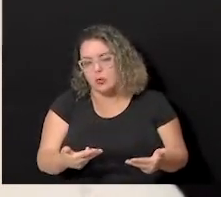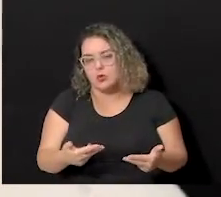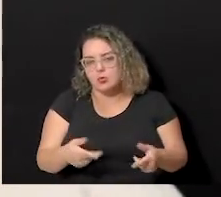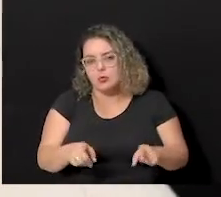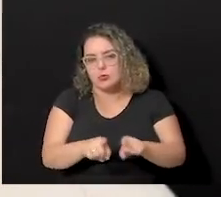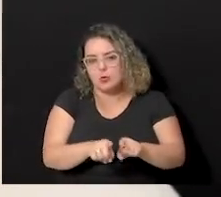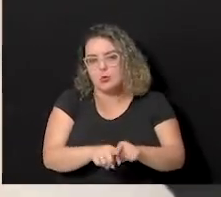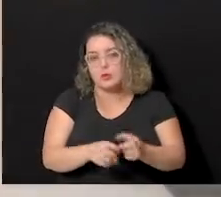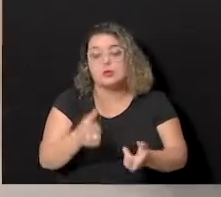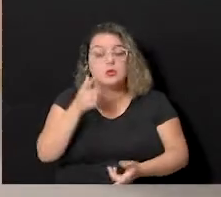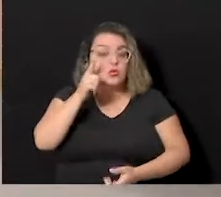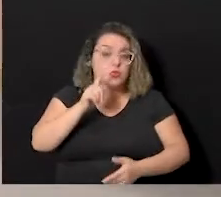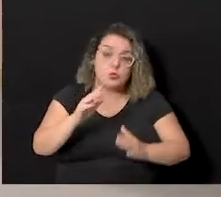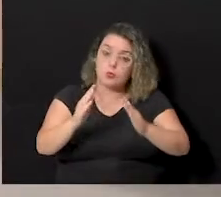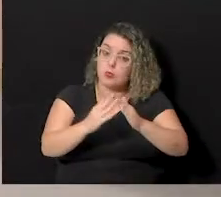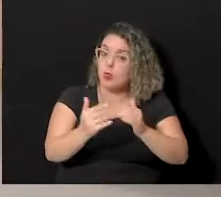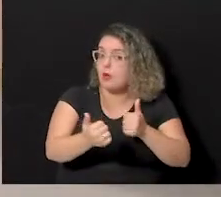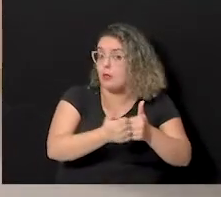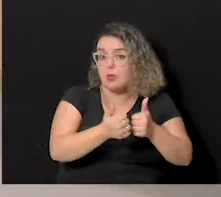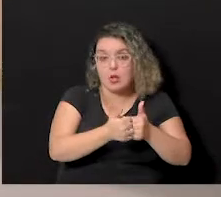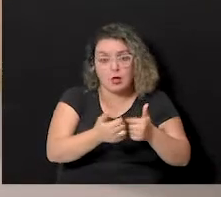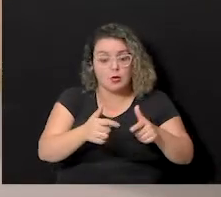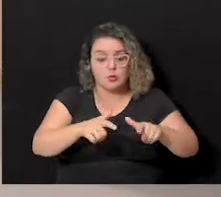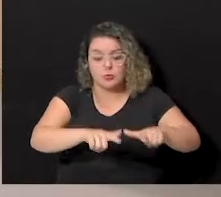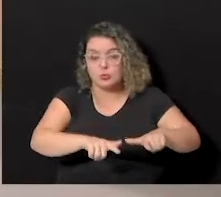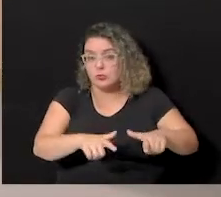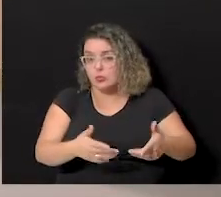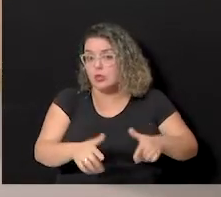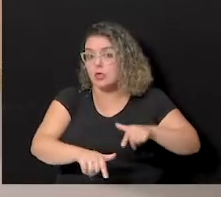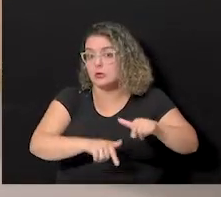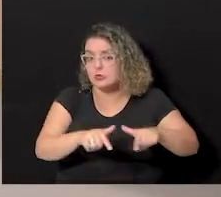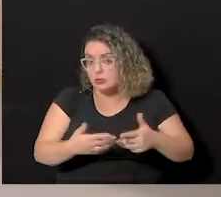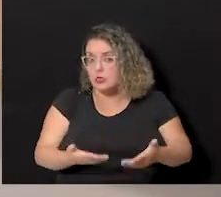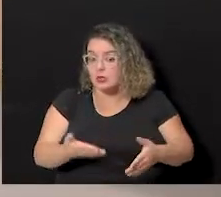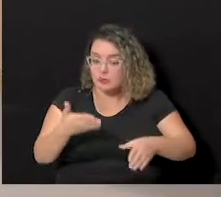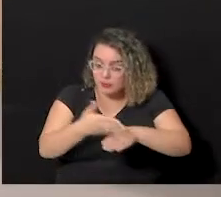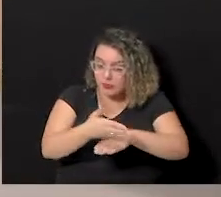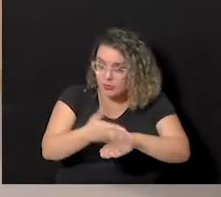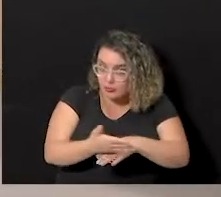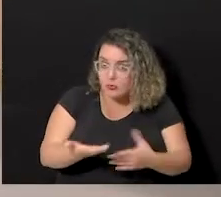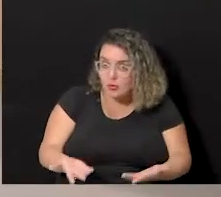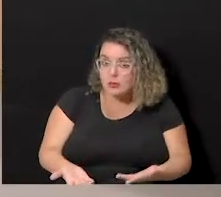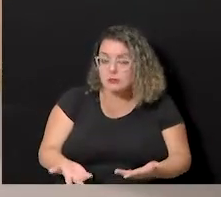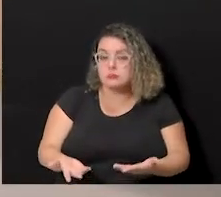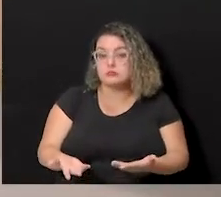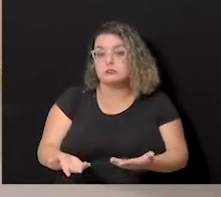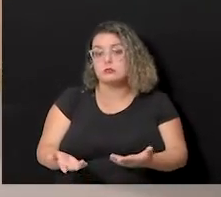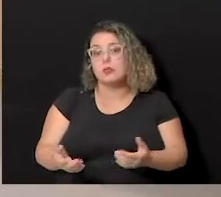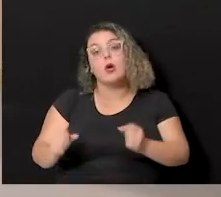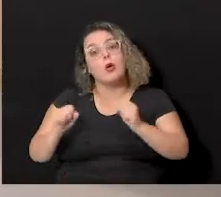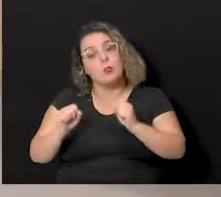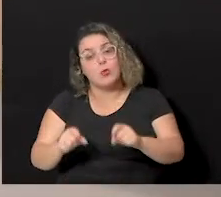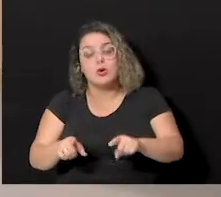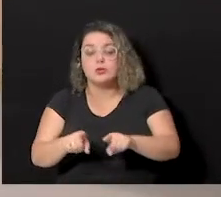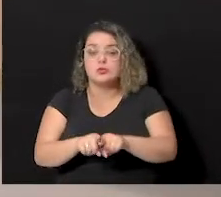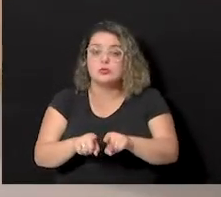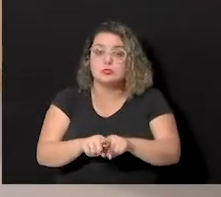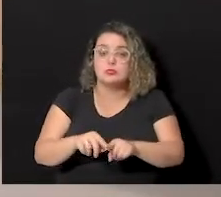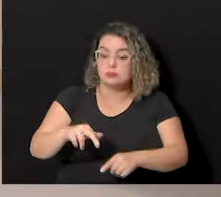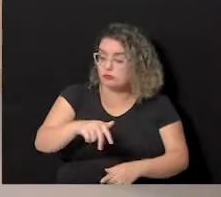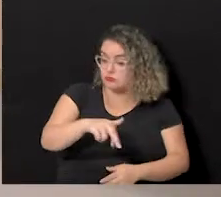público. Se você conseguir um imóvel que seja próximo à área que você mais frequenta, por diversas vezes você